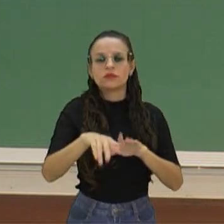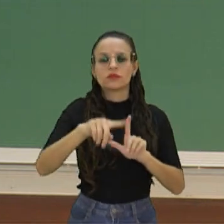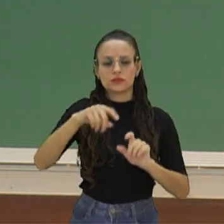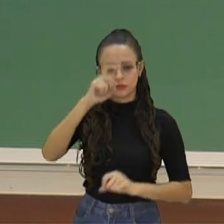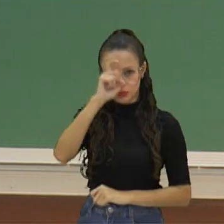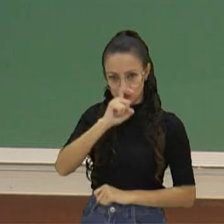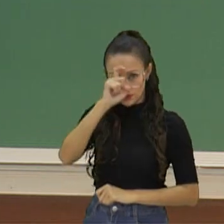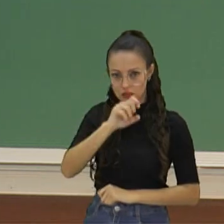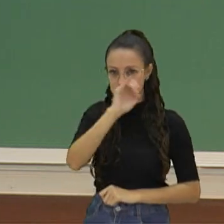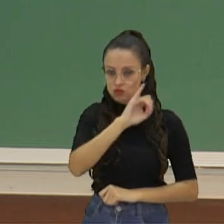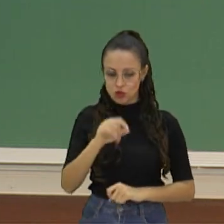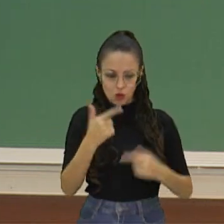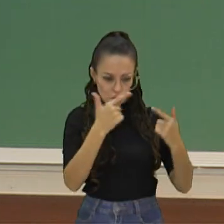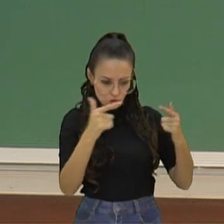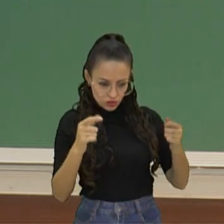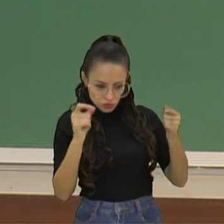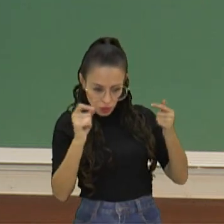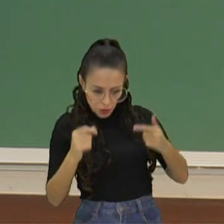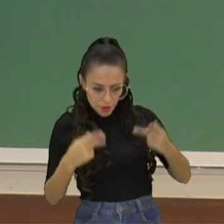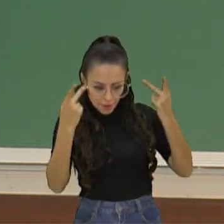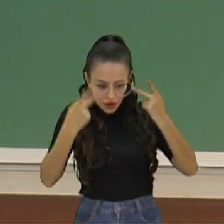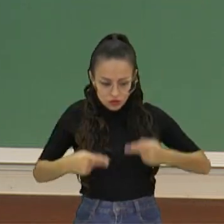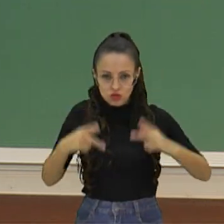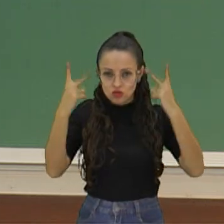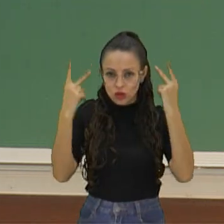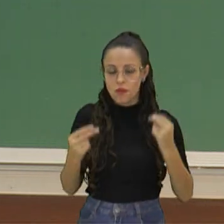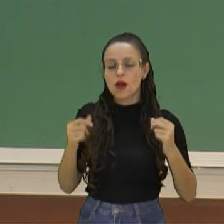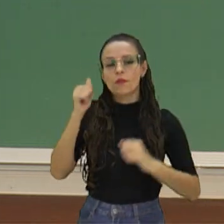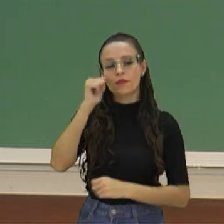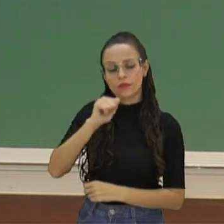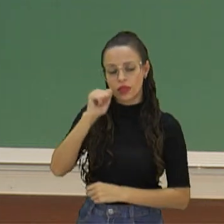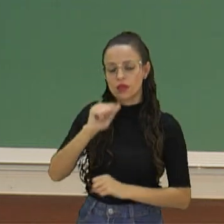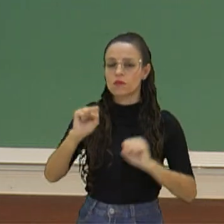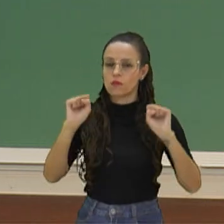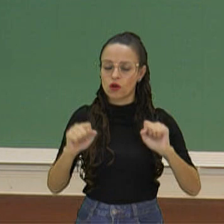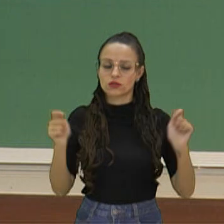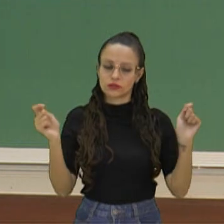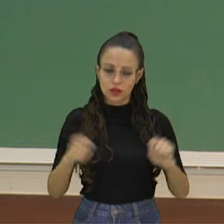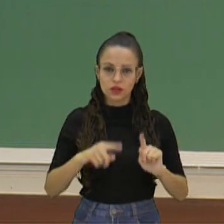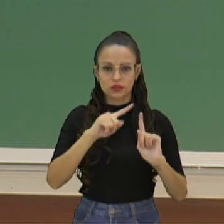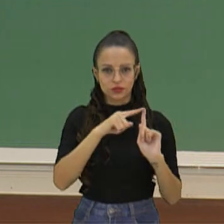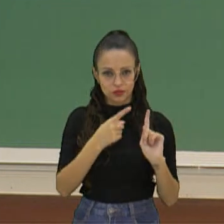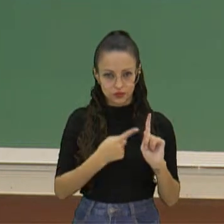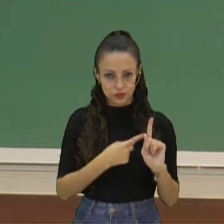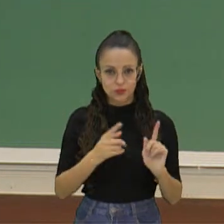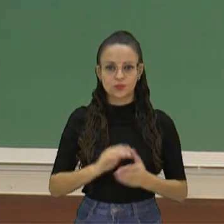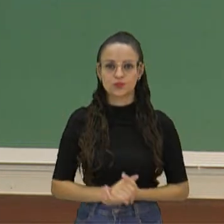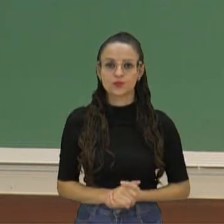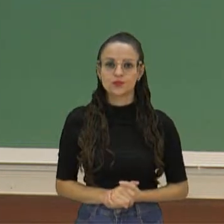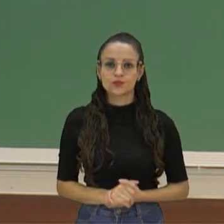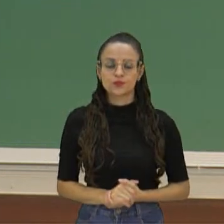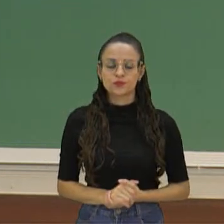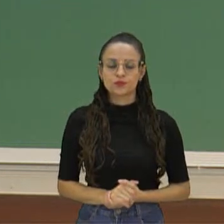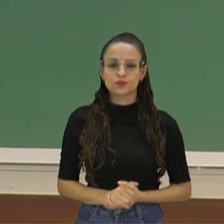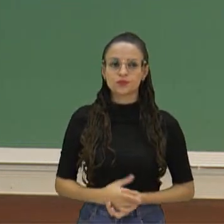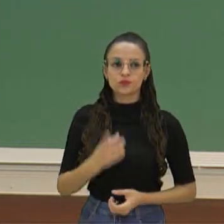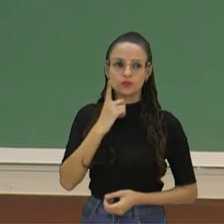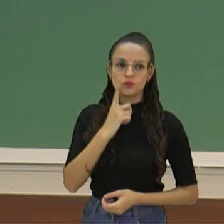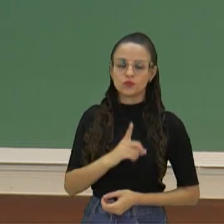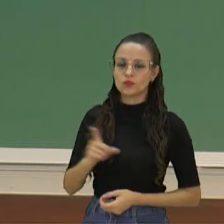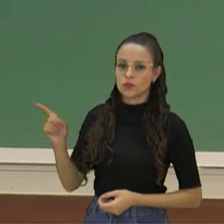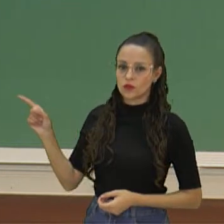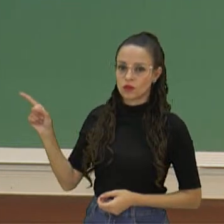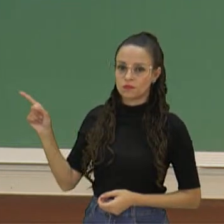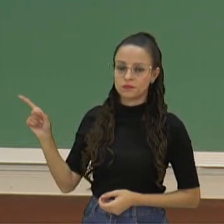se todas as outras condições estiverem normais, a menina já tem condições de engravidar. Ok? Aqui um